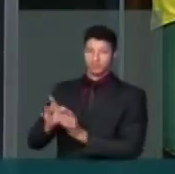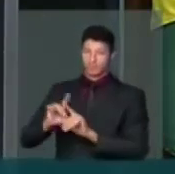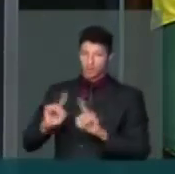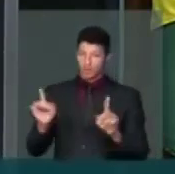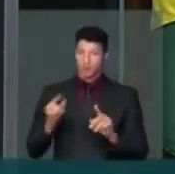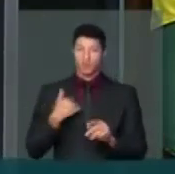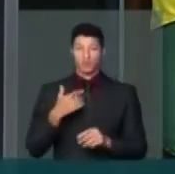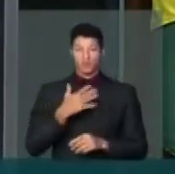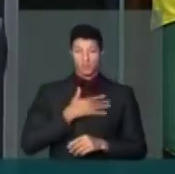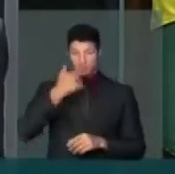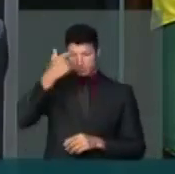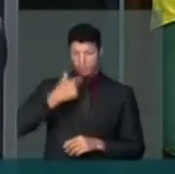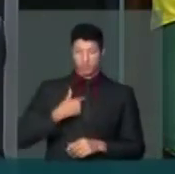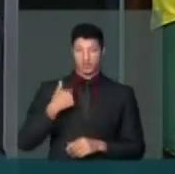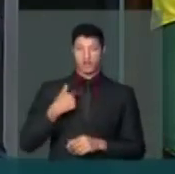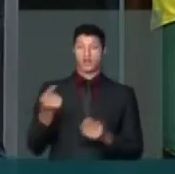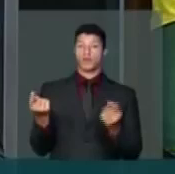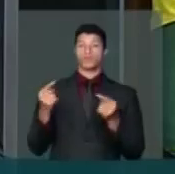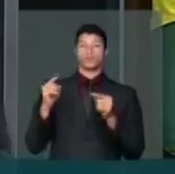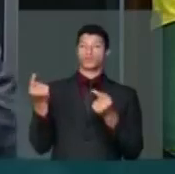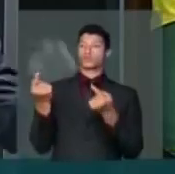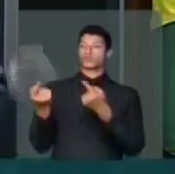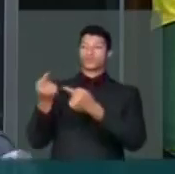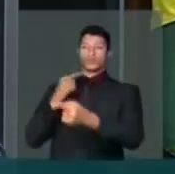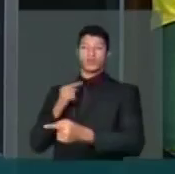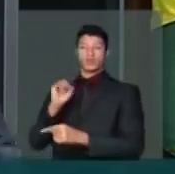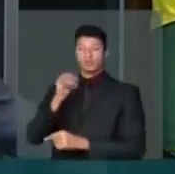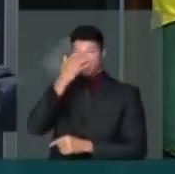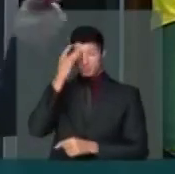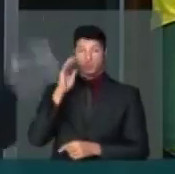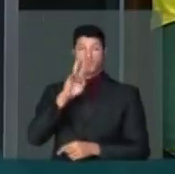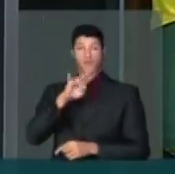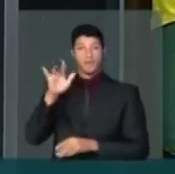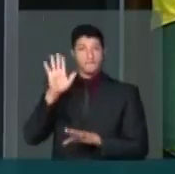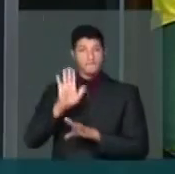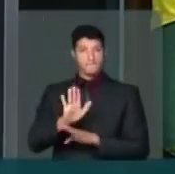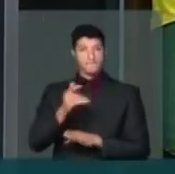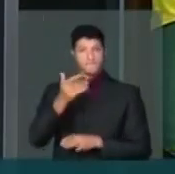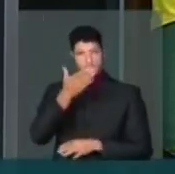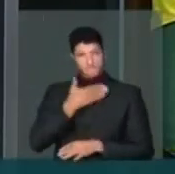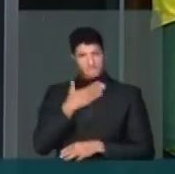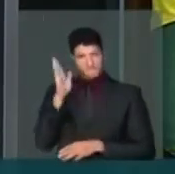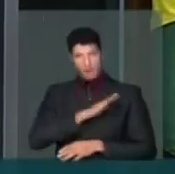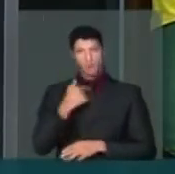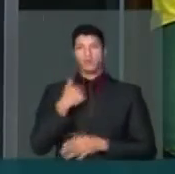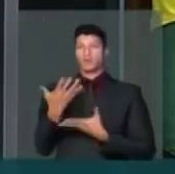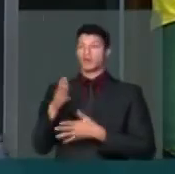contrário, de minha parte é o contrário. Se alguém está mal, eu vou querer ajudar.